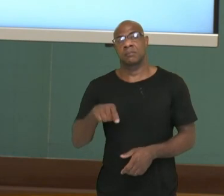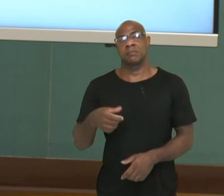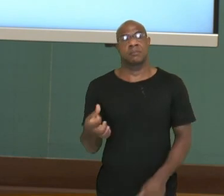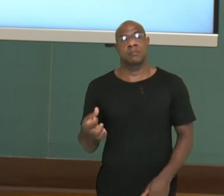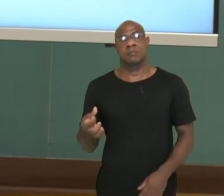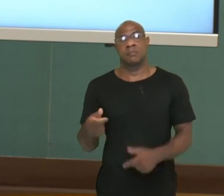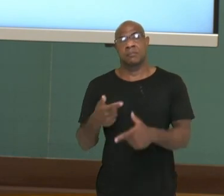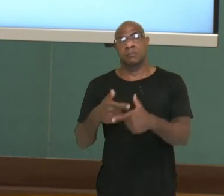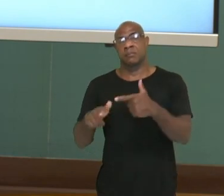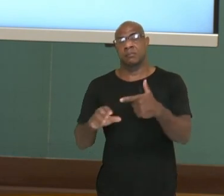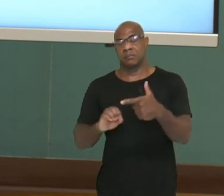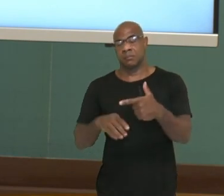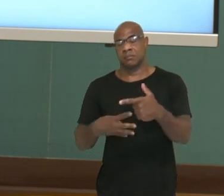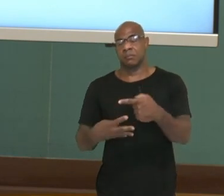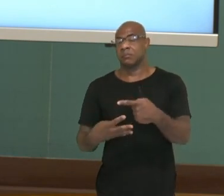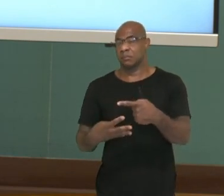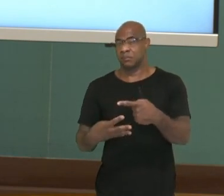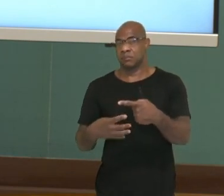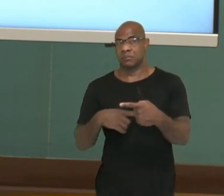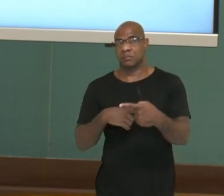por 0,4.